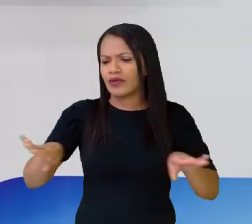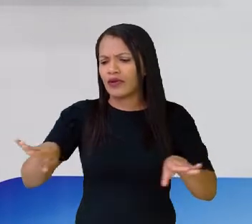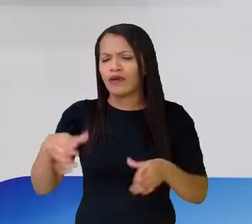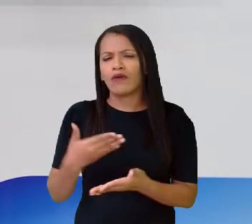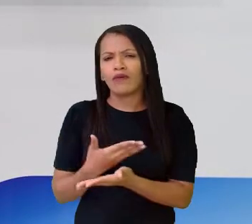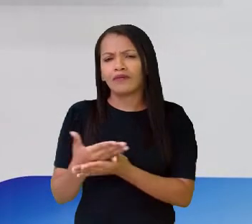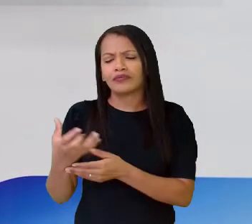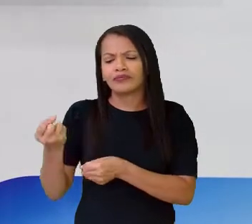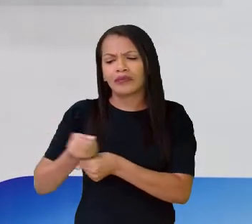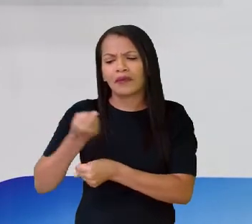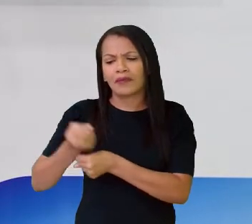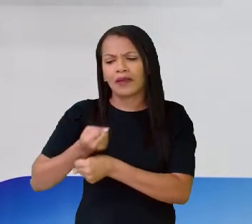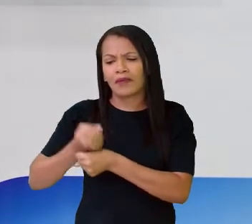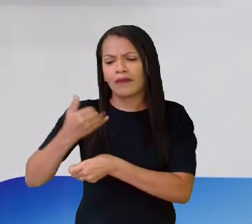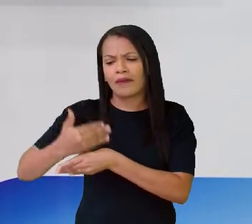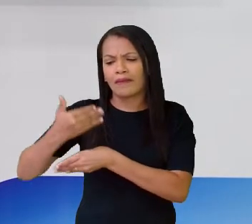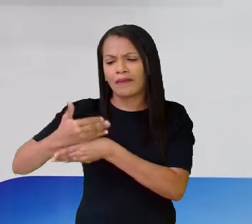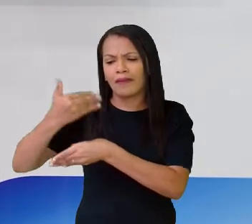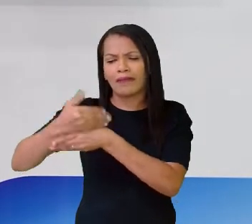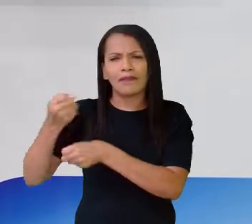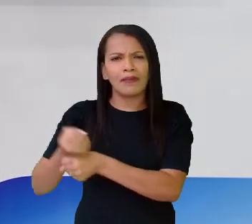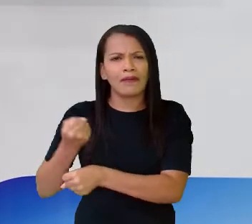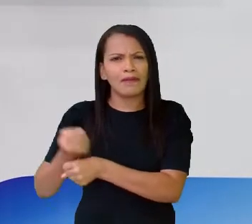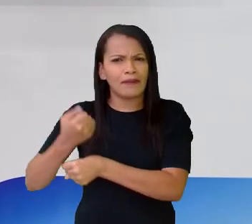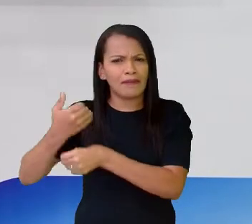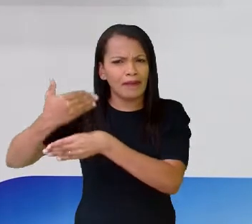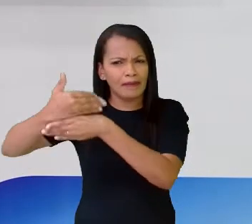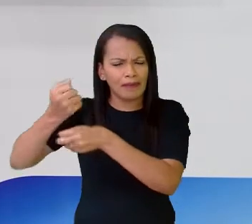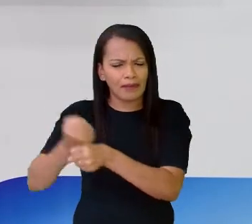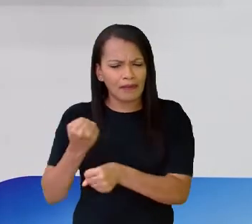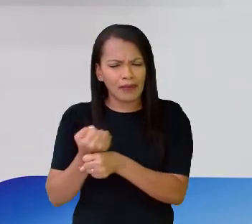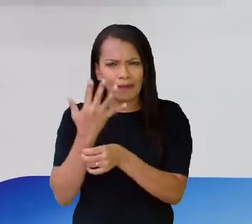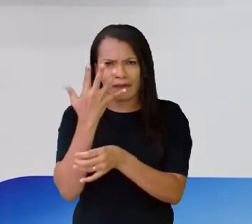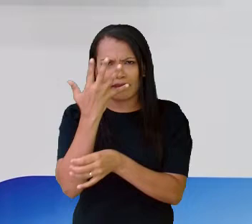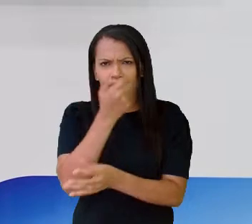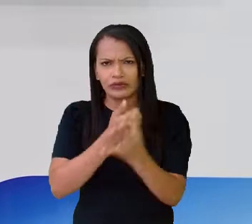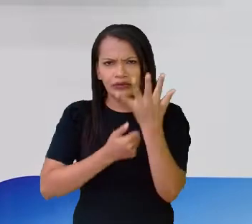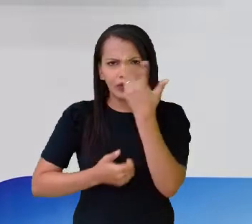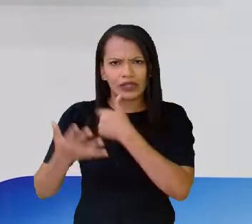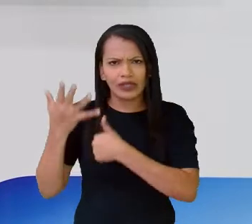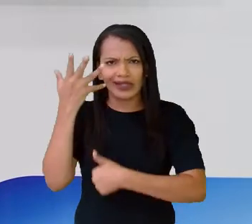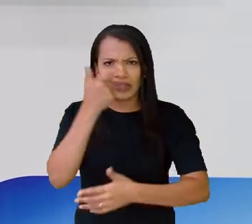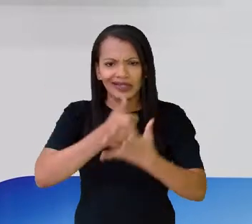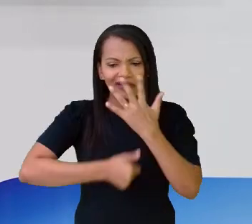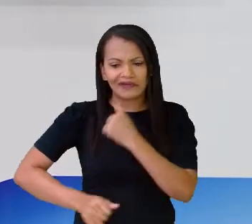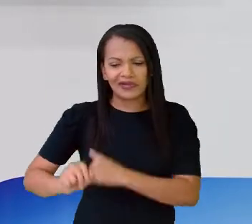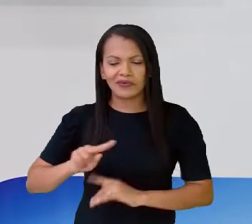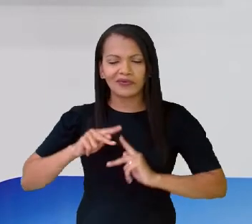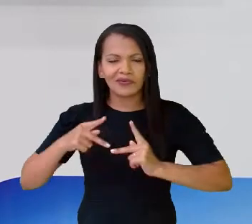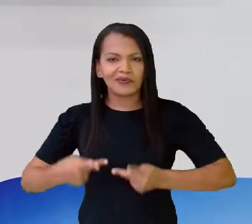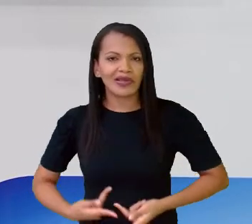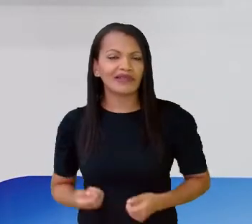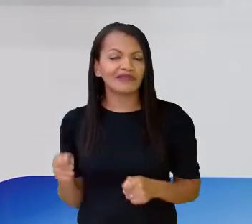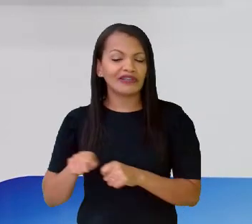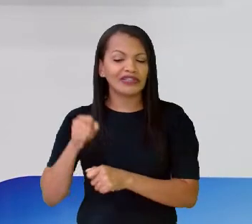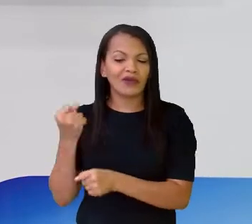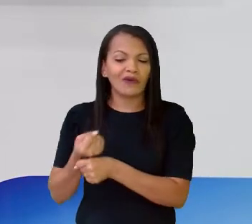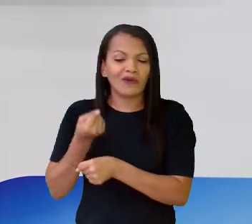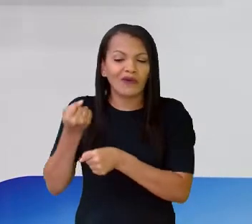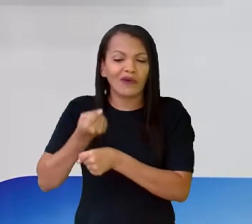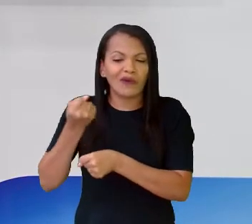construções muito bonitas e construíram lá a capital do nosso país. A gente vê a intervenção dos seres humanos aqui, ó, que